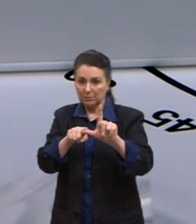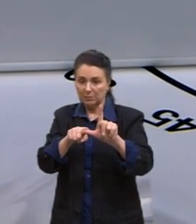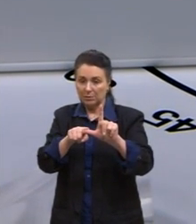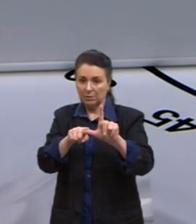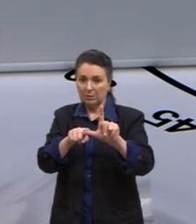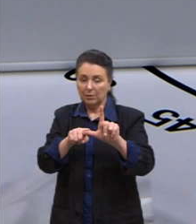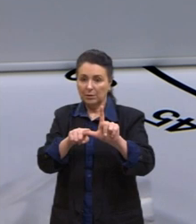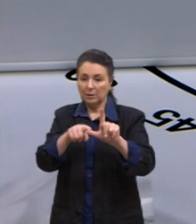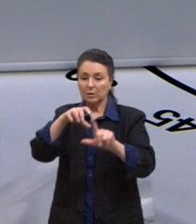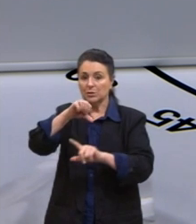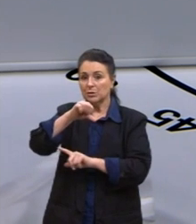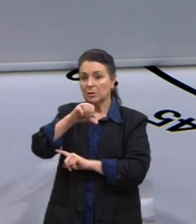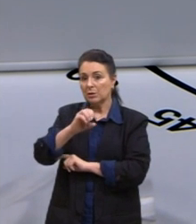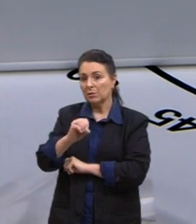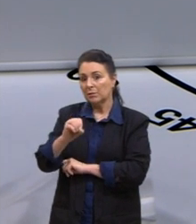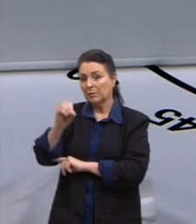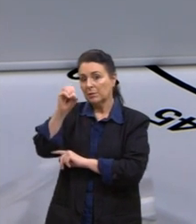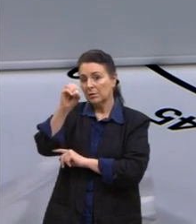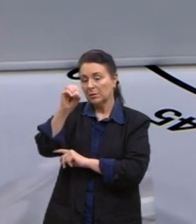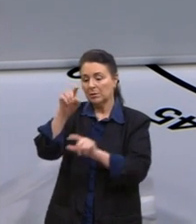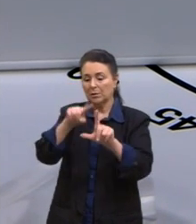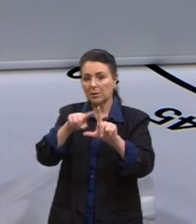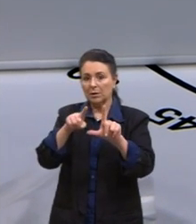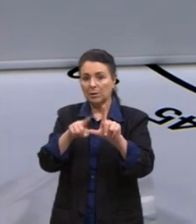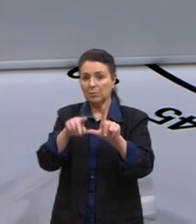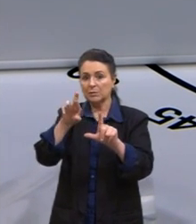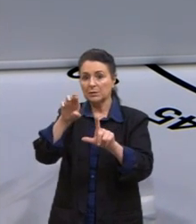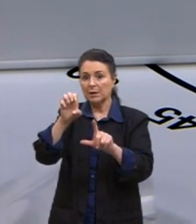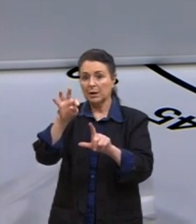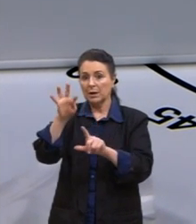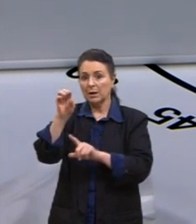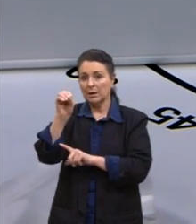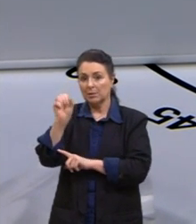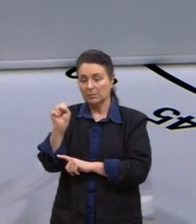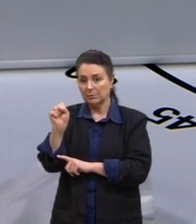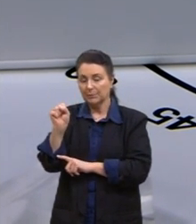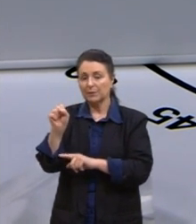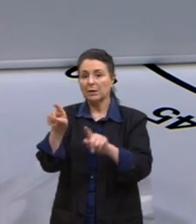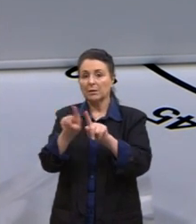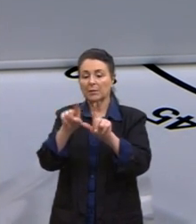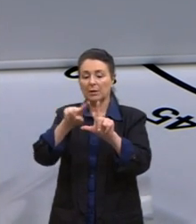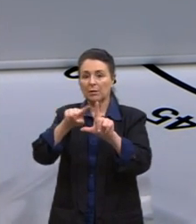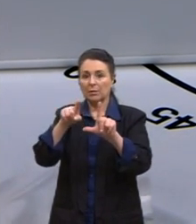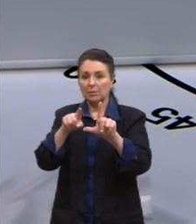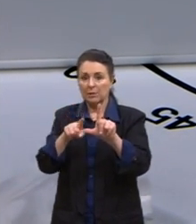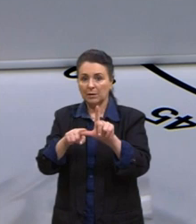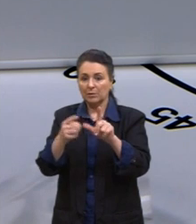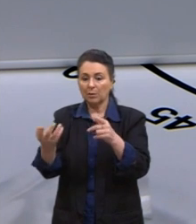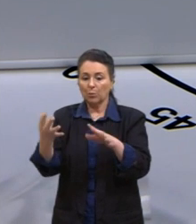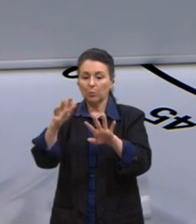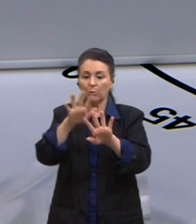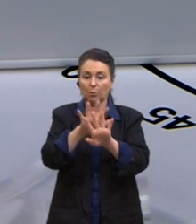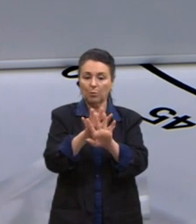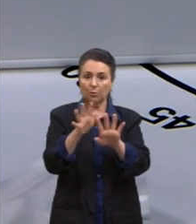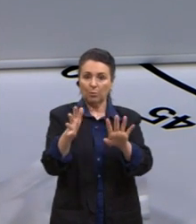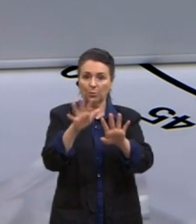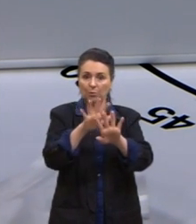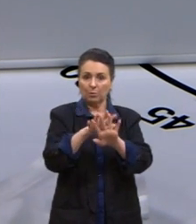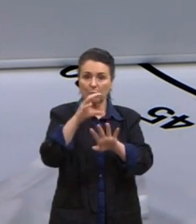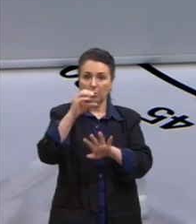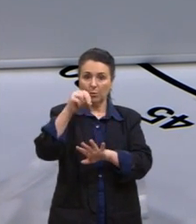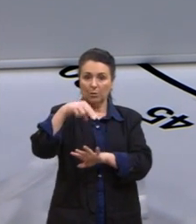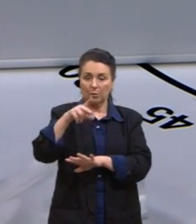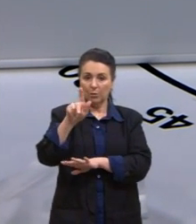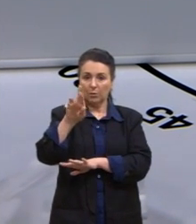do ângulo de 90 graus ângulos retos né e trazendo a relação dos ângulos congruentes né quando nós temos os ângulos